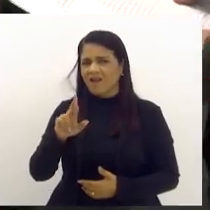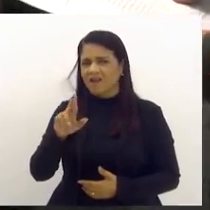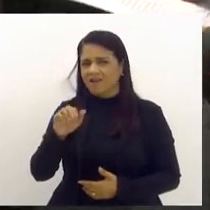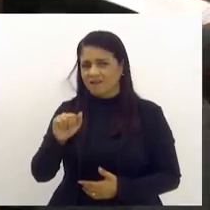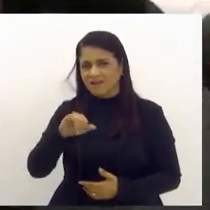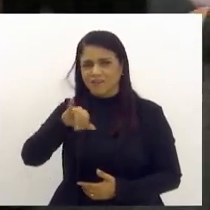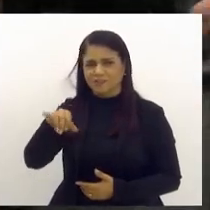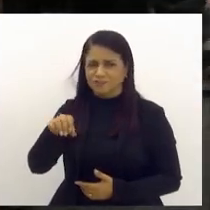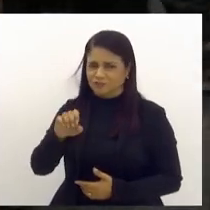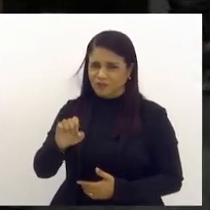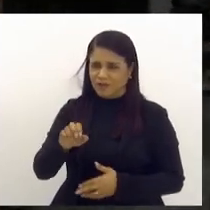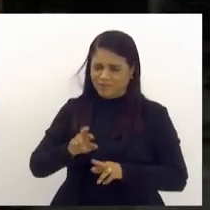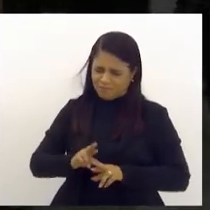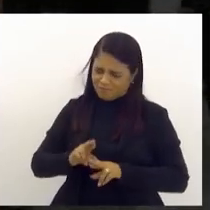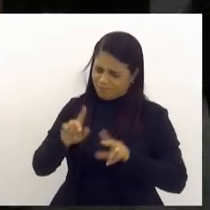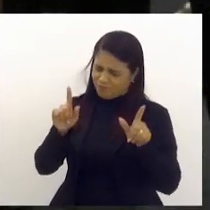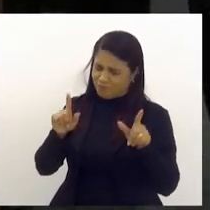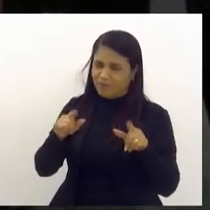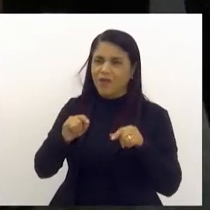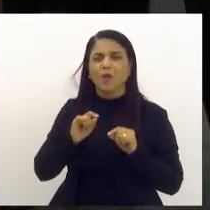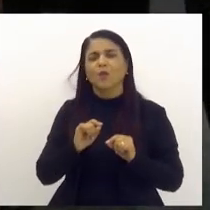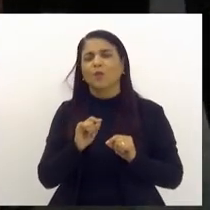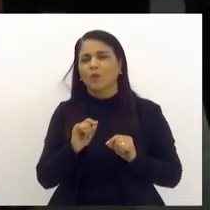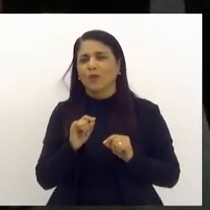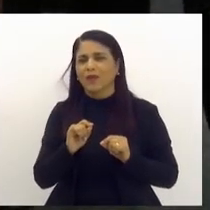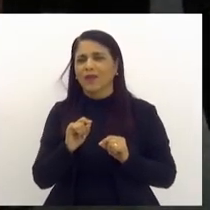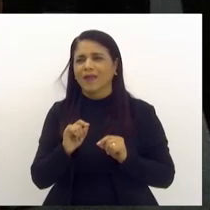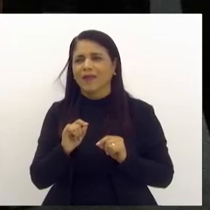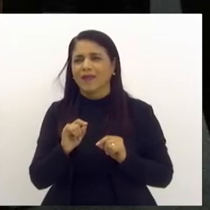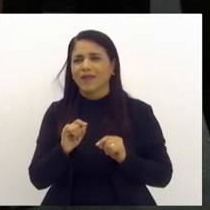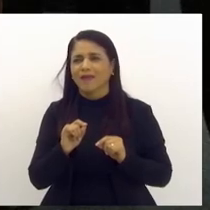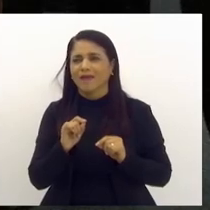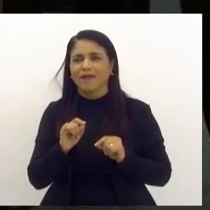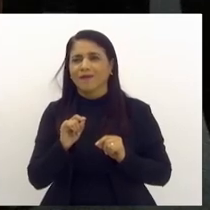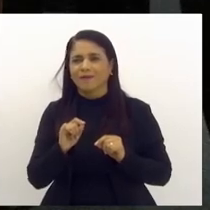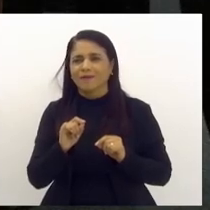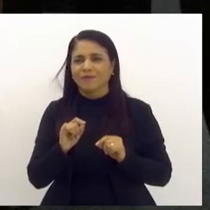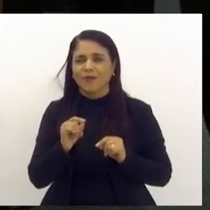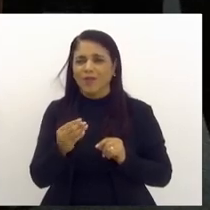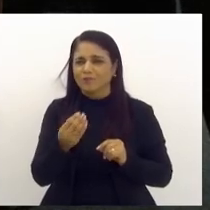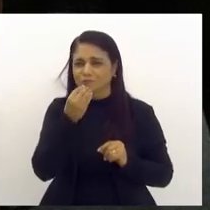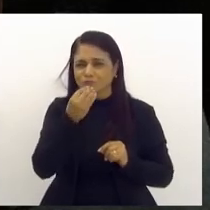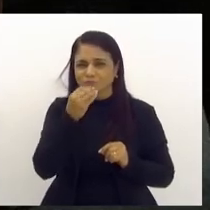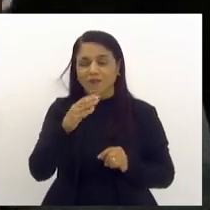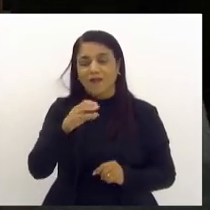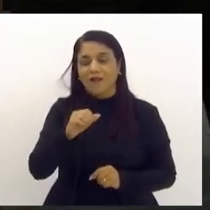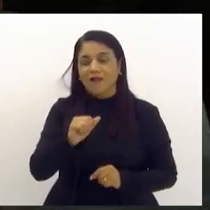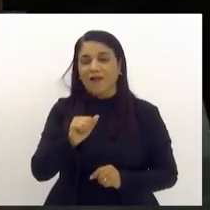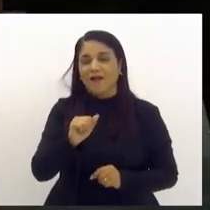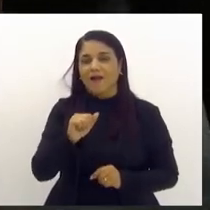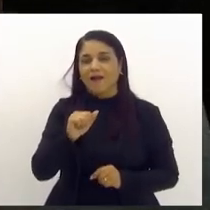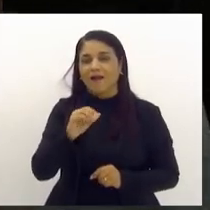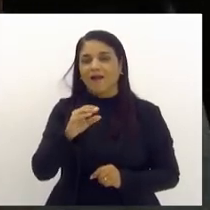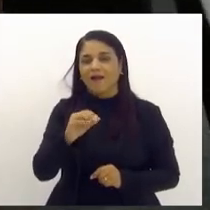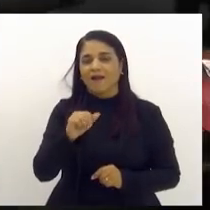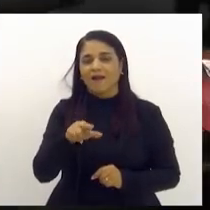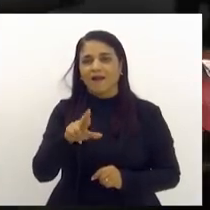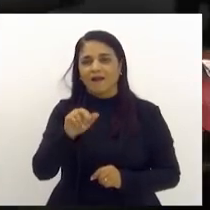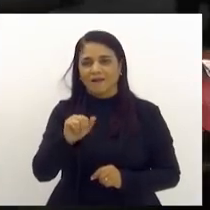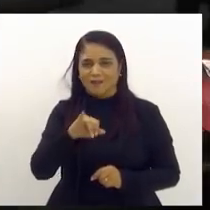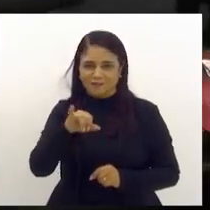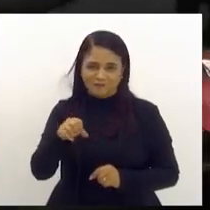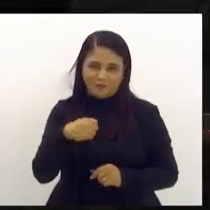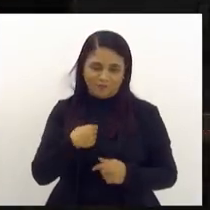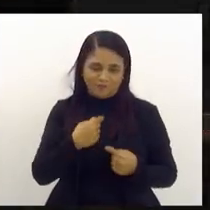Acarajé. Era o que mesmo? É bacalhau? É bacalhau ou acarajé? Bacalhau. Não havendo mais quem